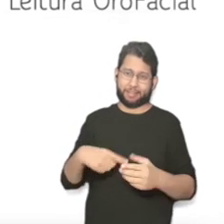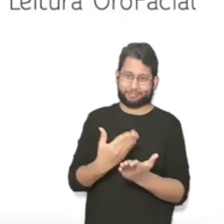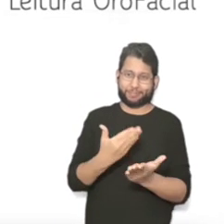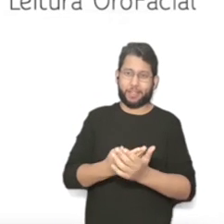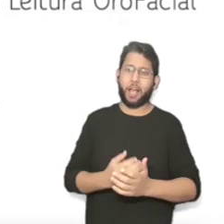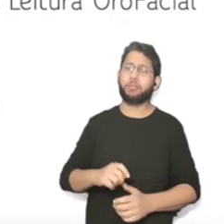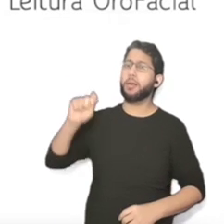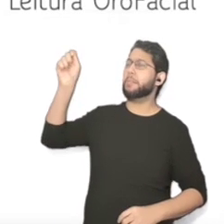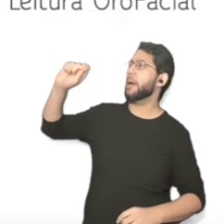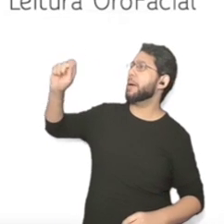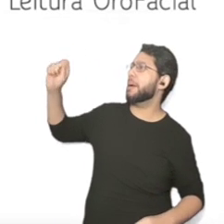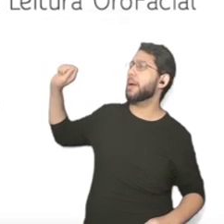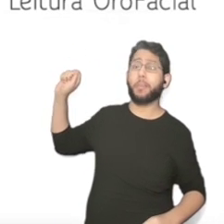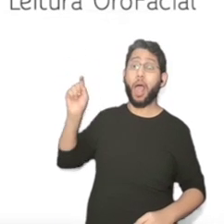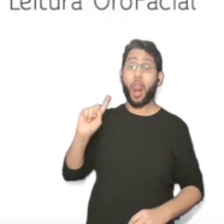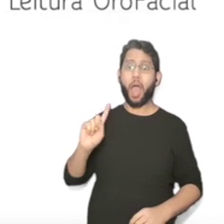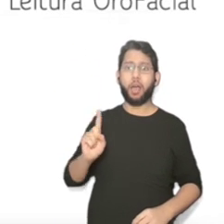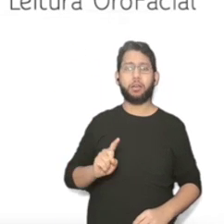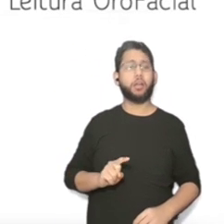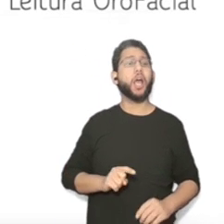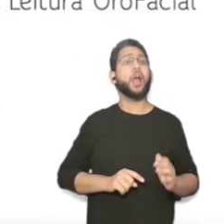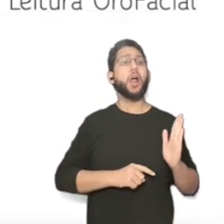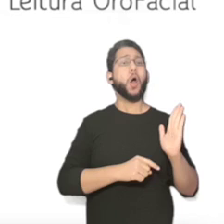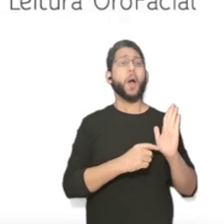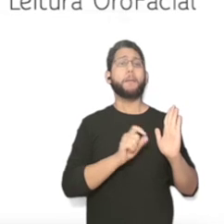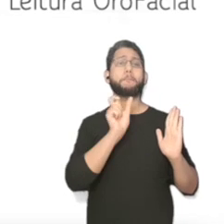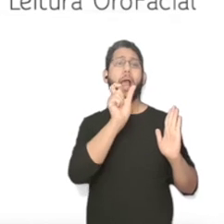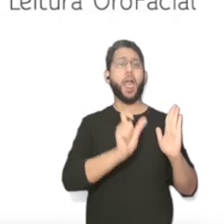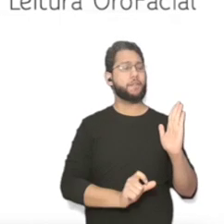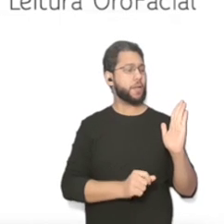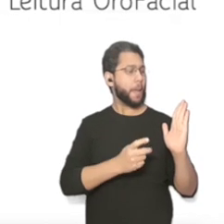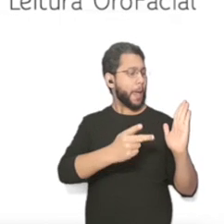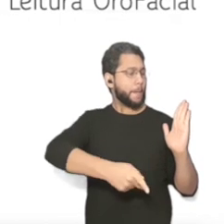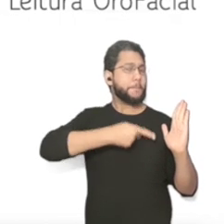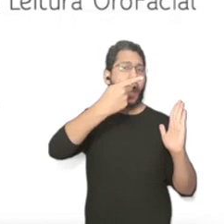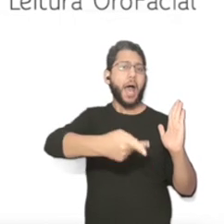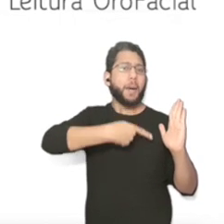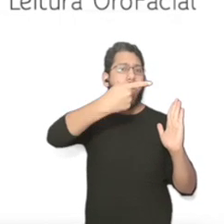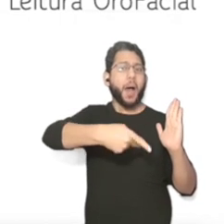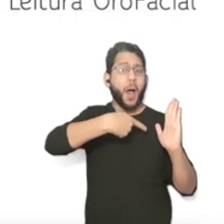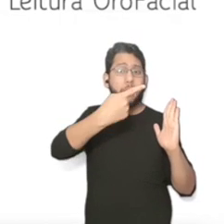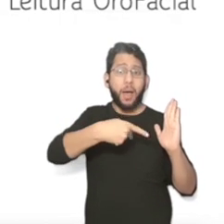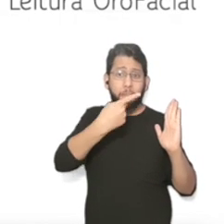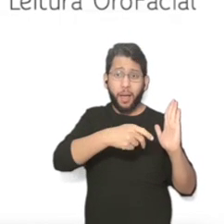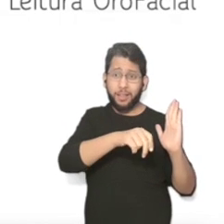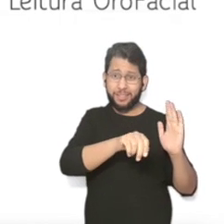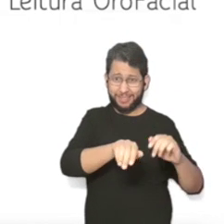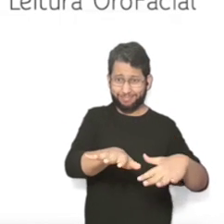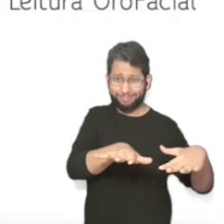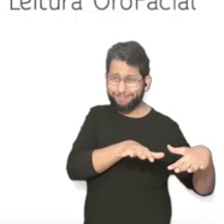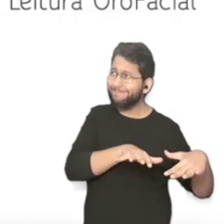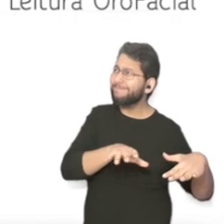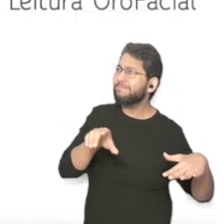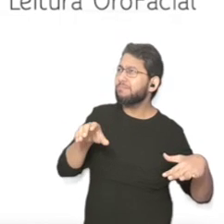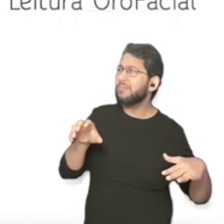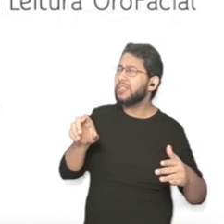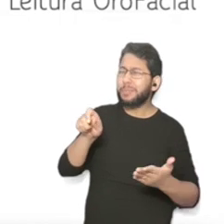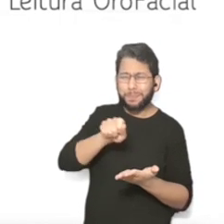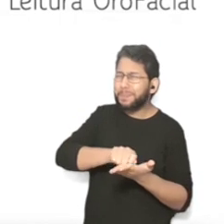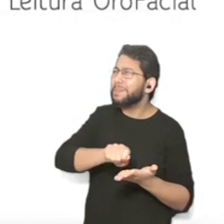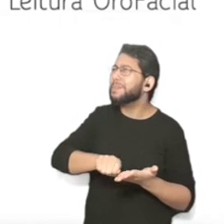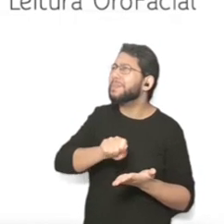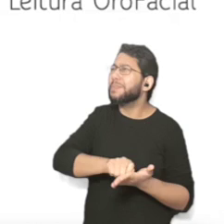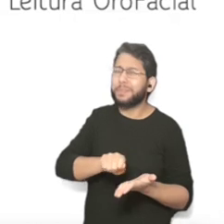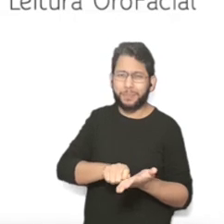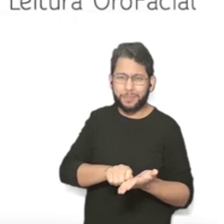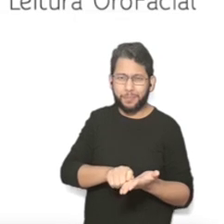uma estratégia muito comum nas escolas, né, fazer ditado de listas, né, com palavras descontextualizadas, o aluno não sabe identificar